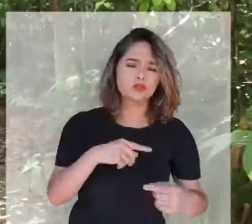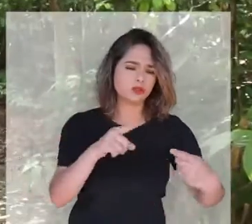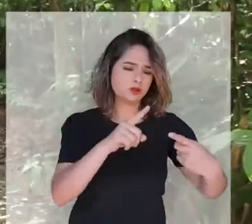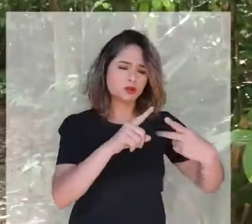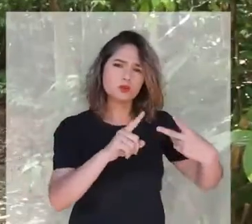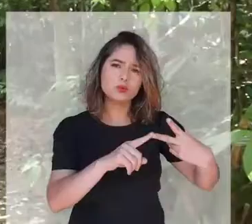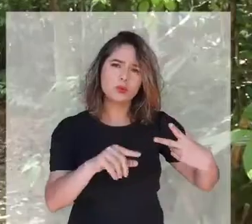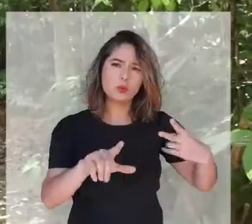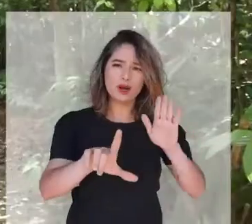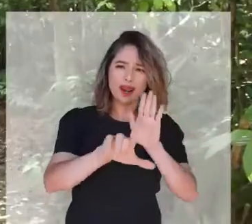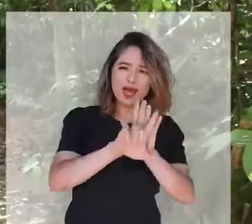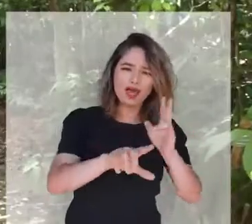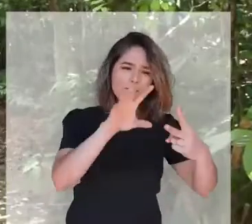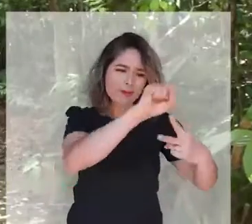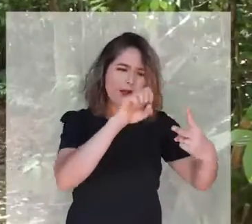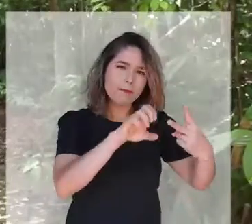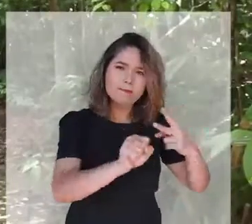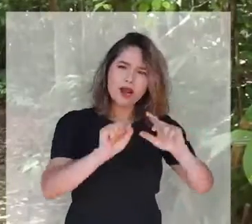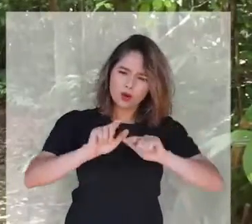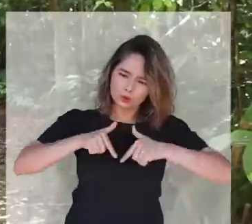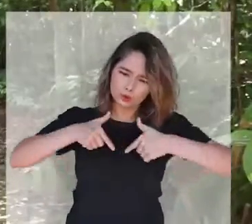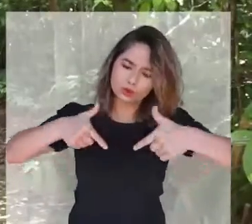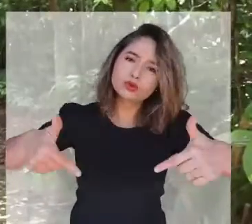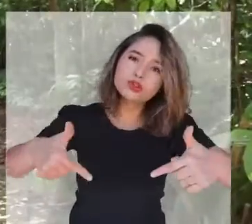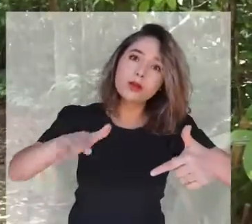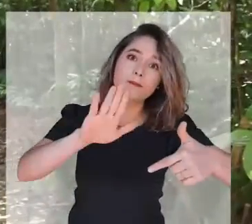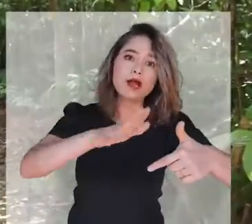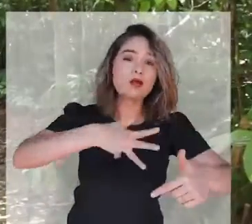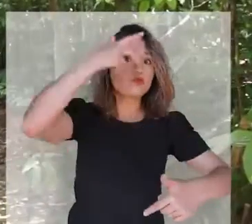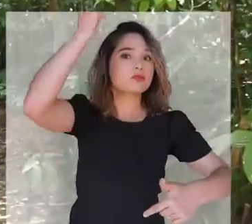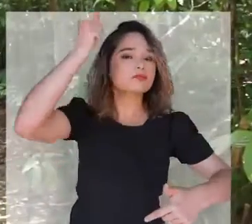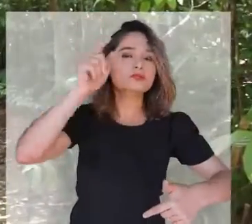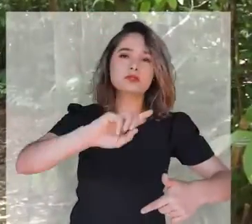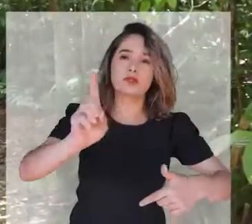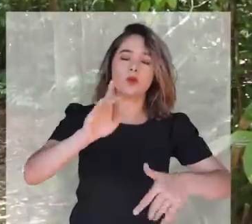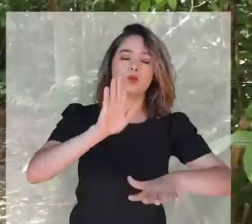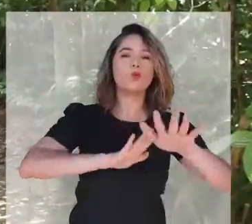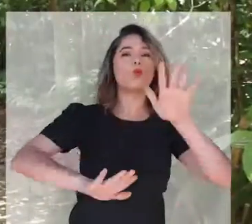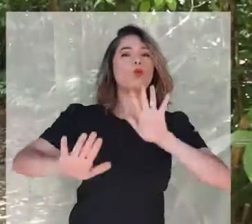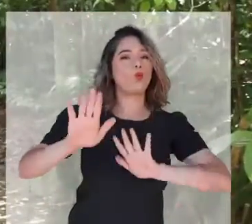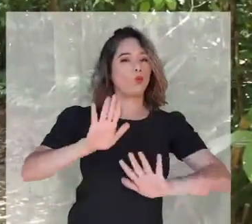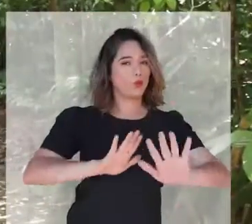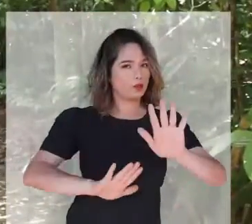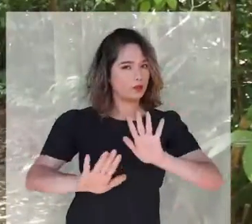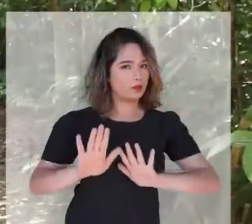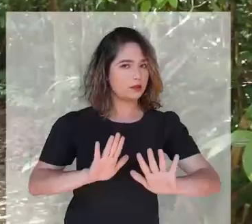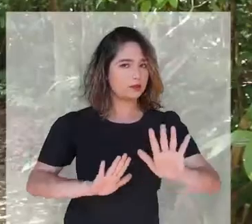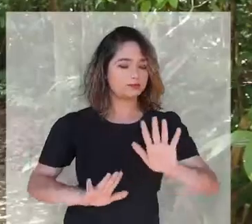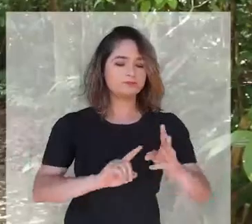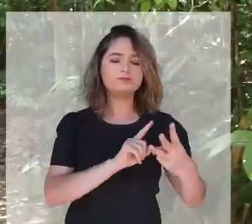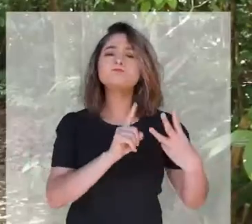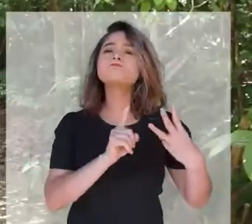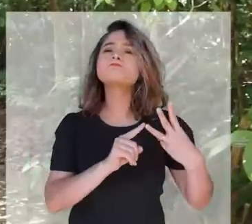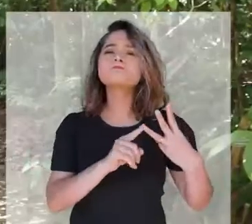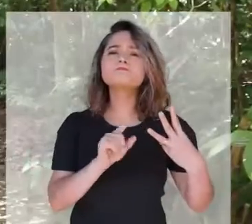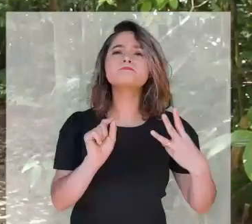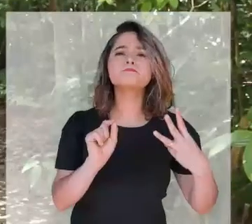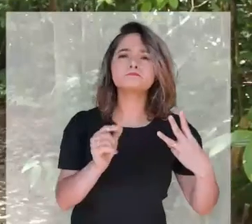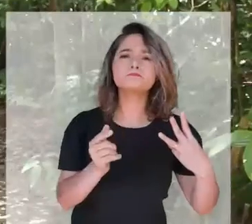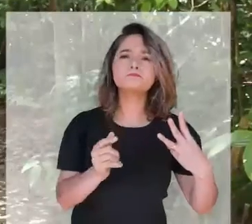da importância e da presença da extensão universitária, né, de uma maneira